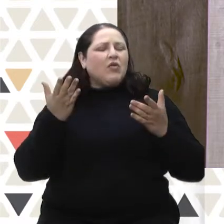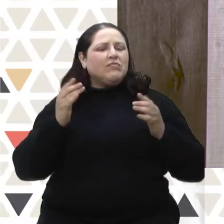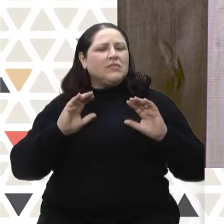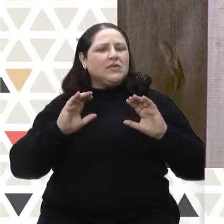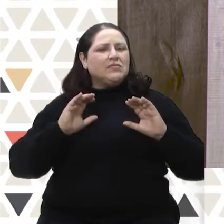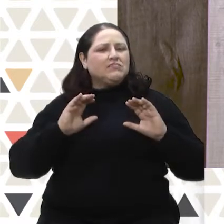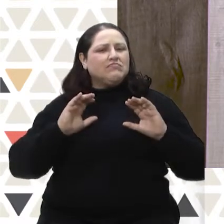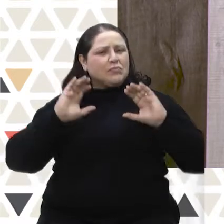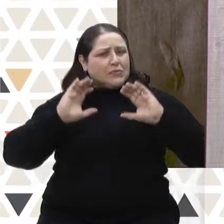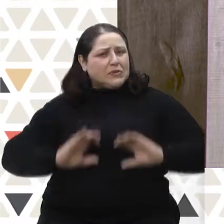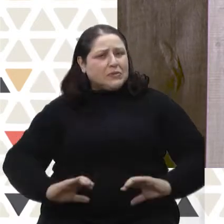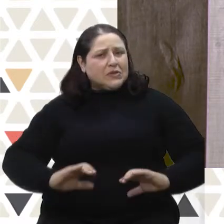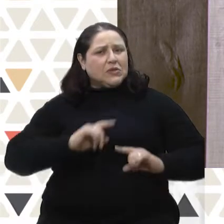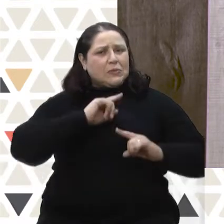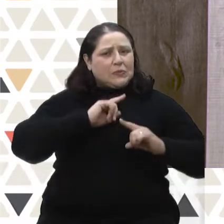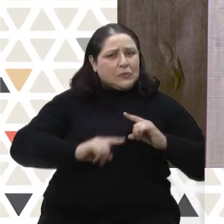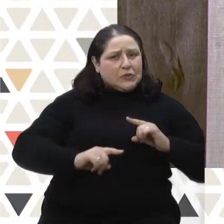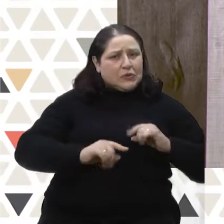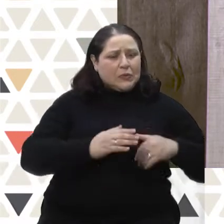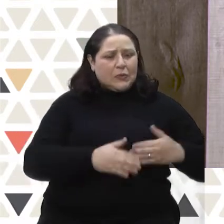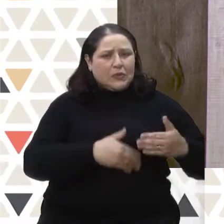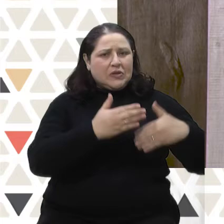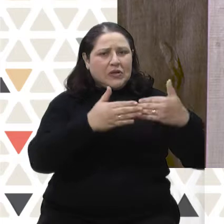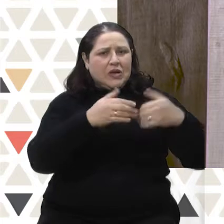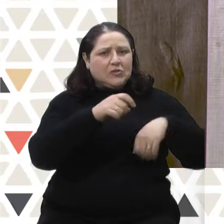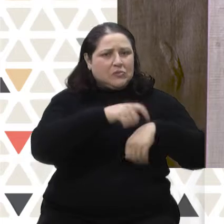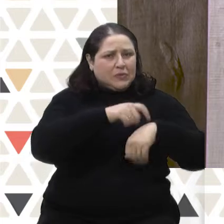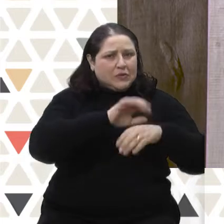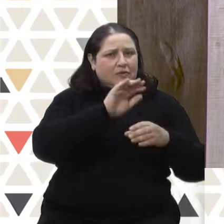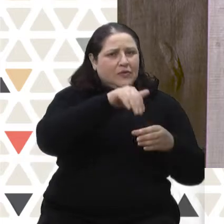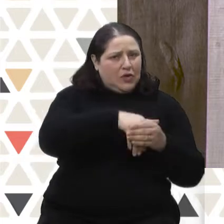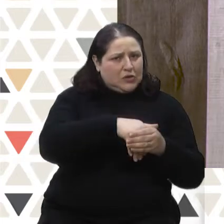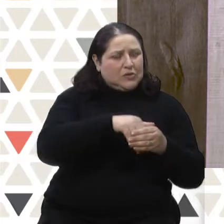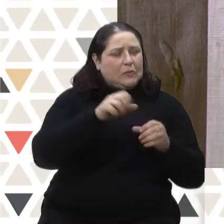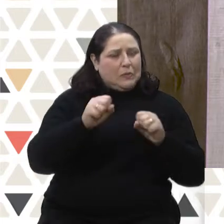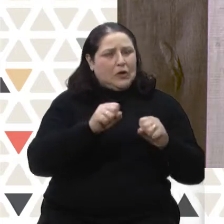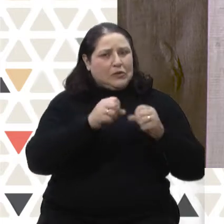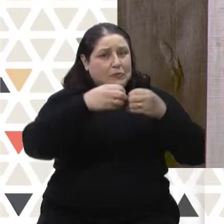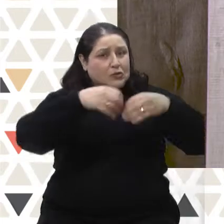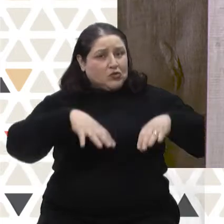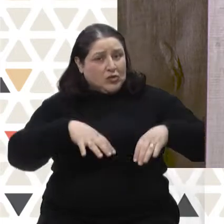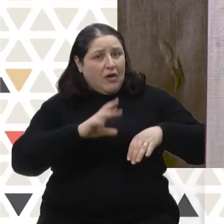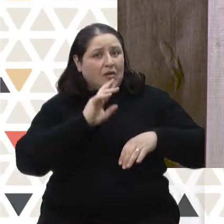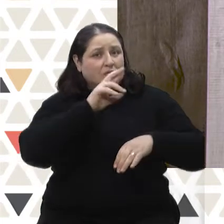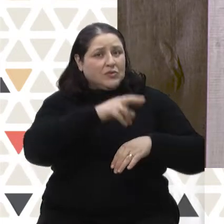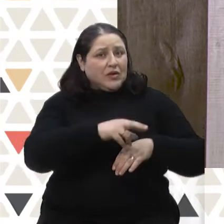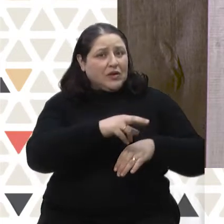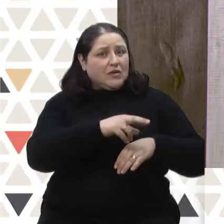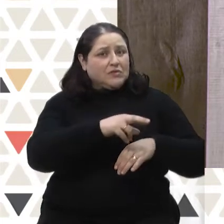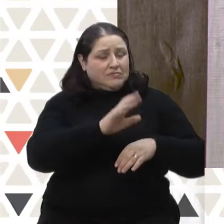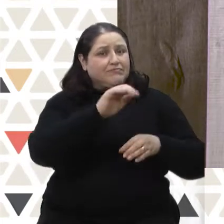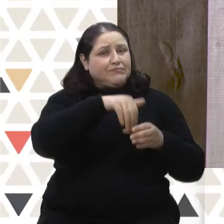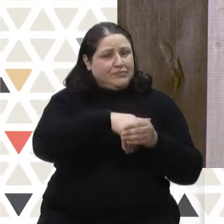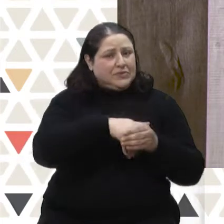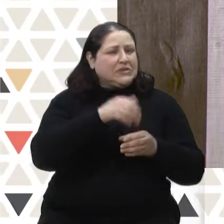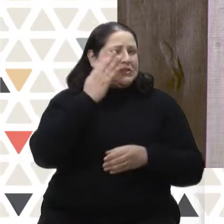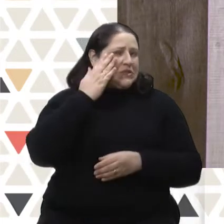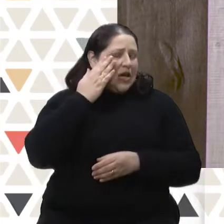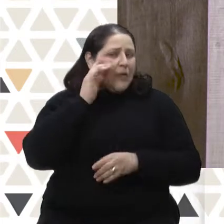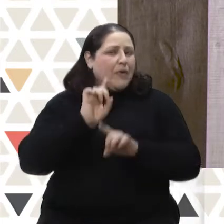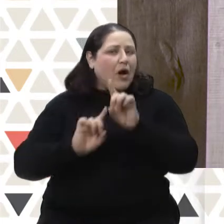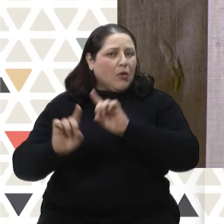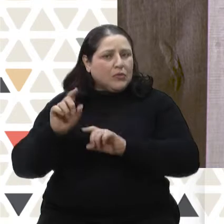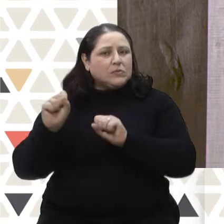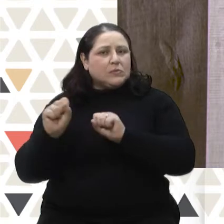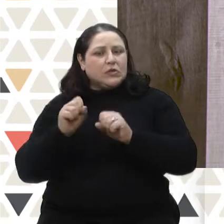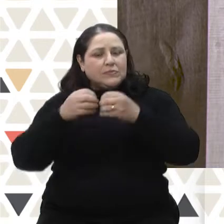durante o processo eleitoral que são proibidas porque podem interferir no resultado do pleito? Sabia que, inclusive,